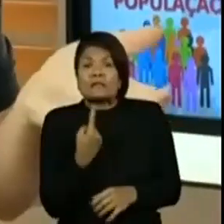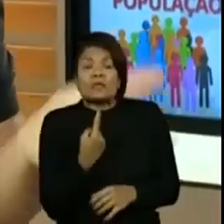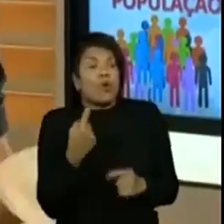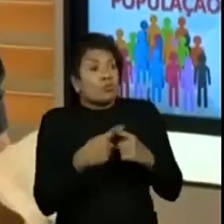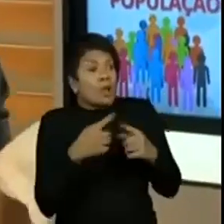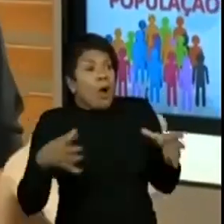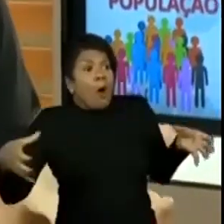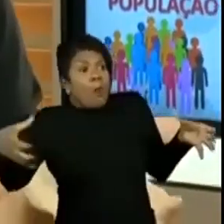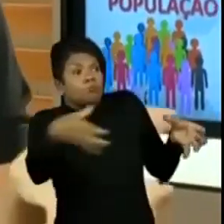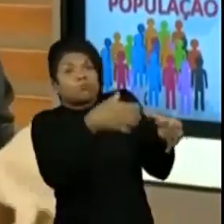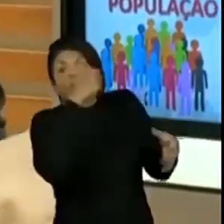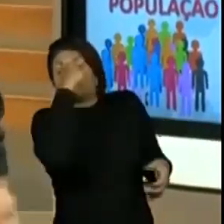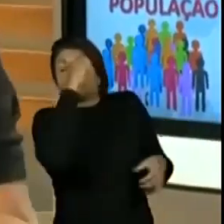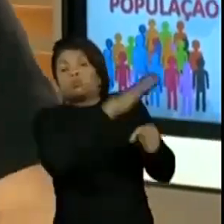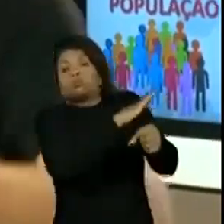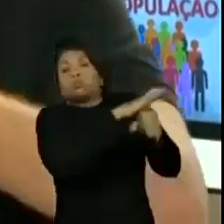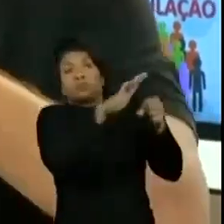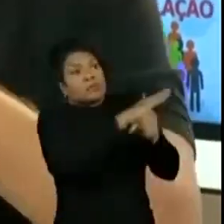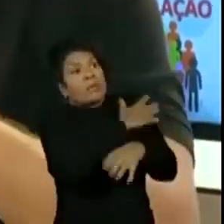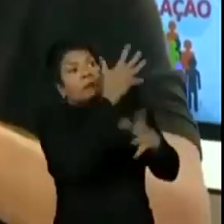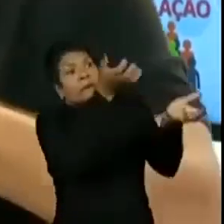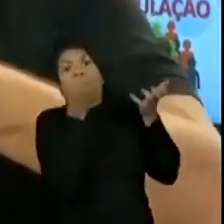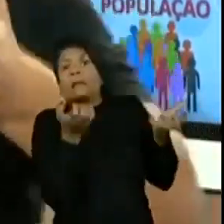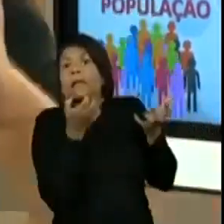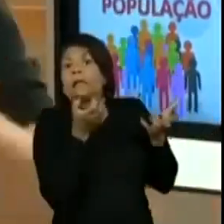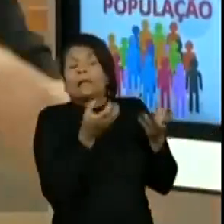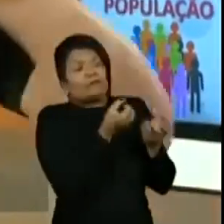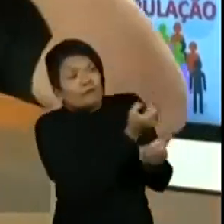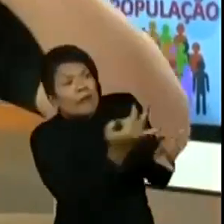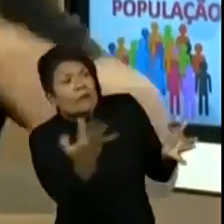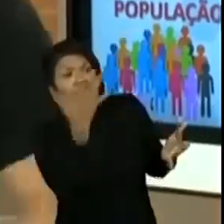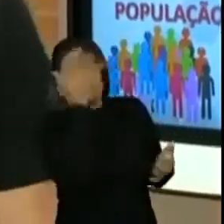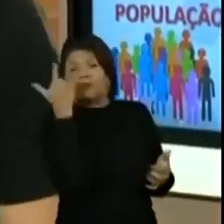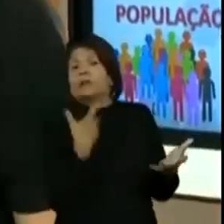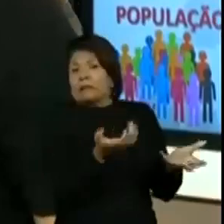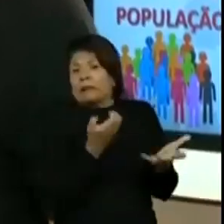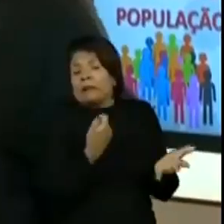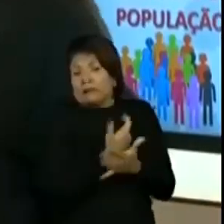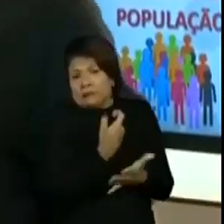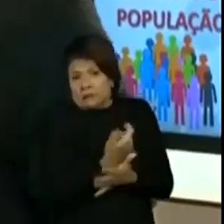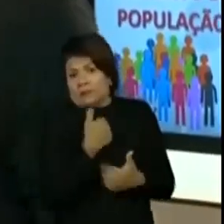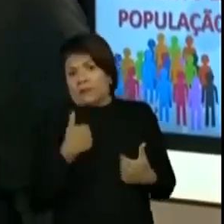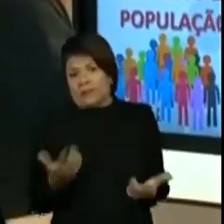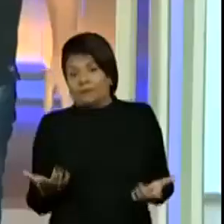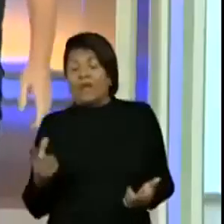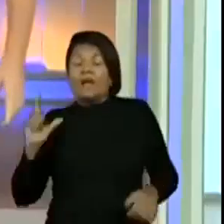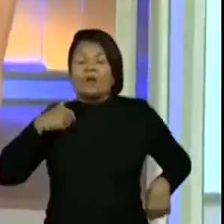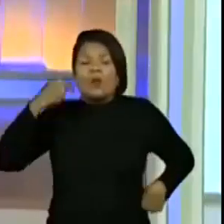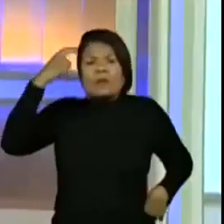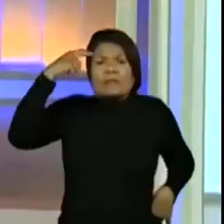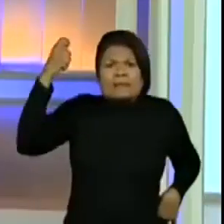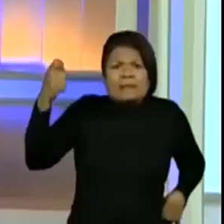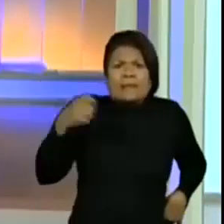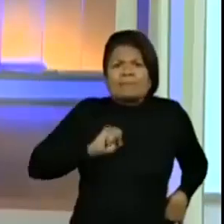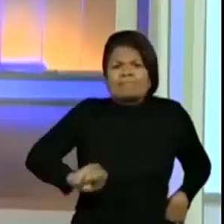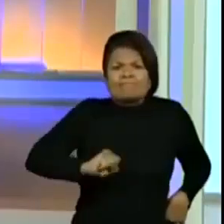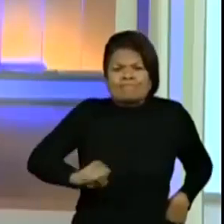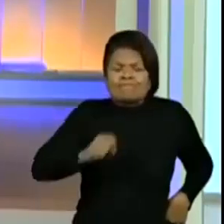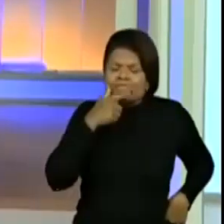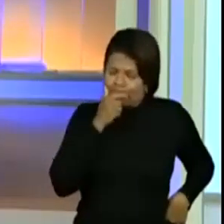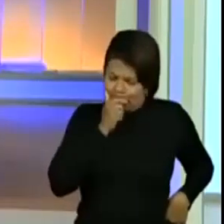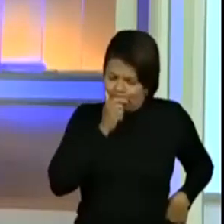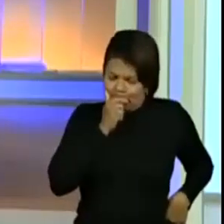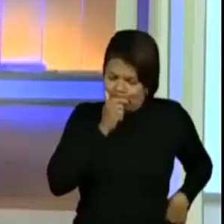podia. Por que ele não podia? Porque você tinha muitas pessoas. Aí Pedro teve uma ideia sensacional. Ele virou e pensou